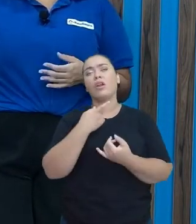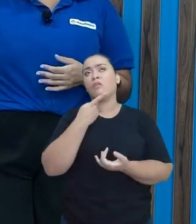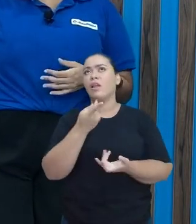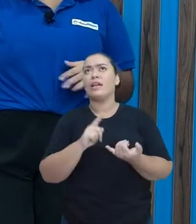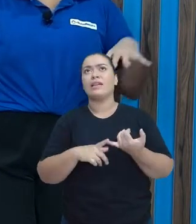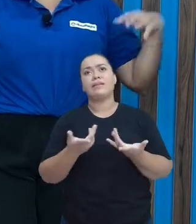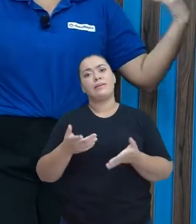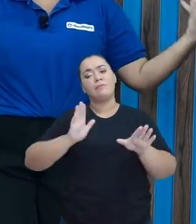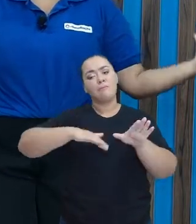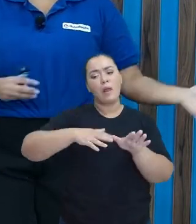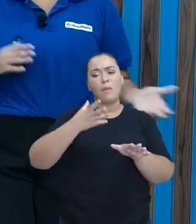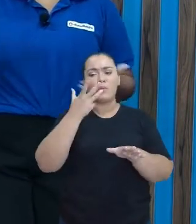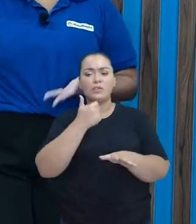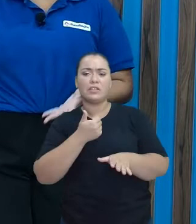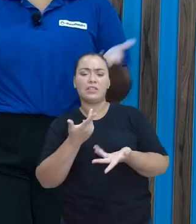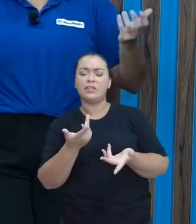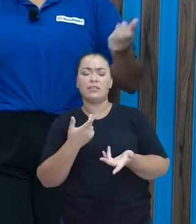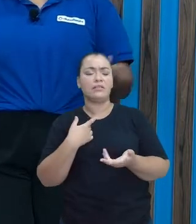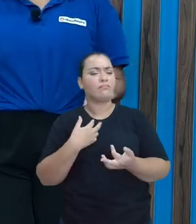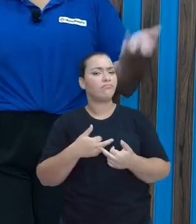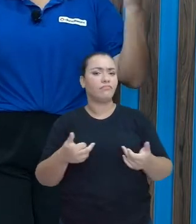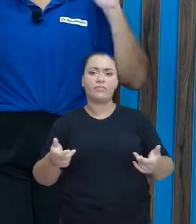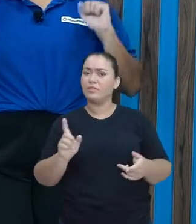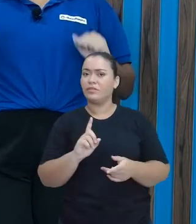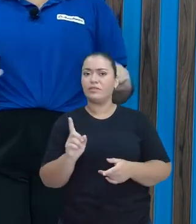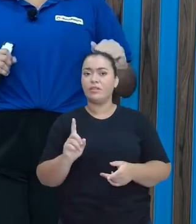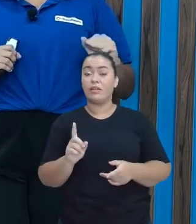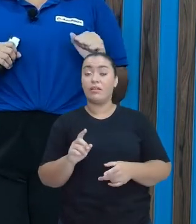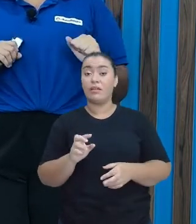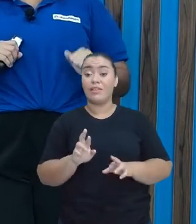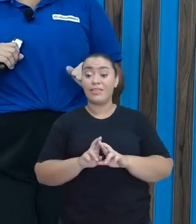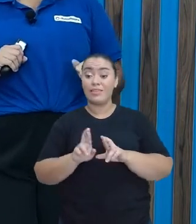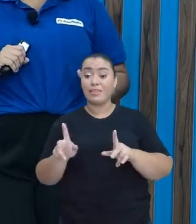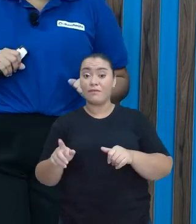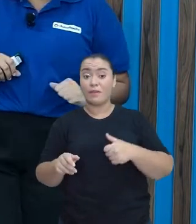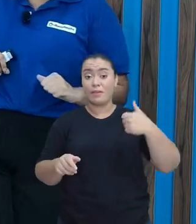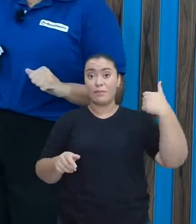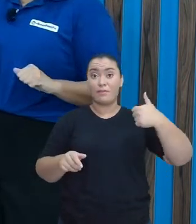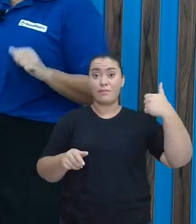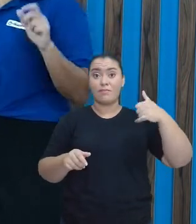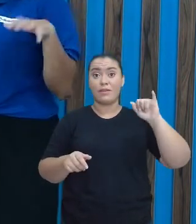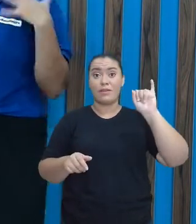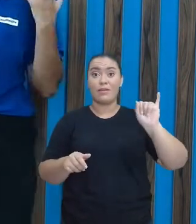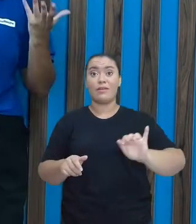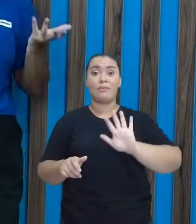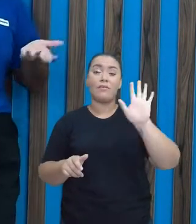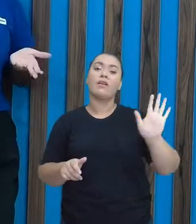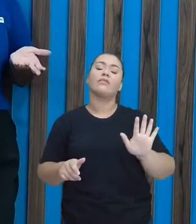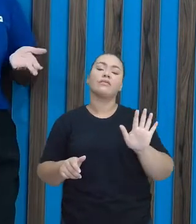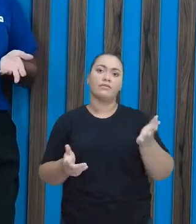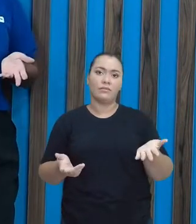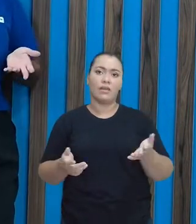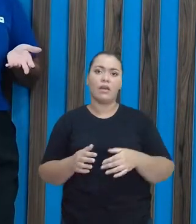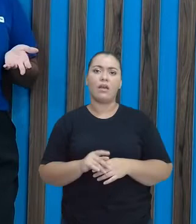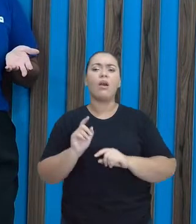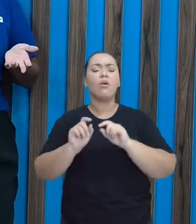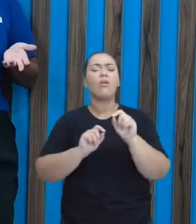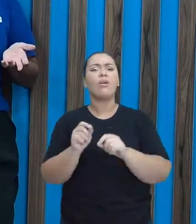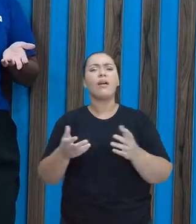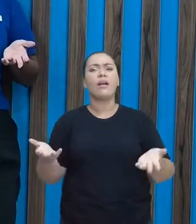se era feia, se era um dia bom ou não, diferentemente da primeira descrição. Mas o que a gente pode reparar aqui?